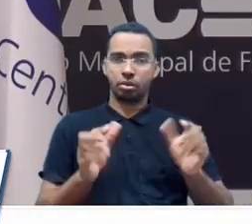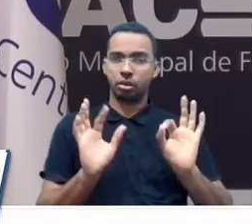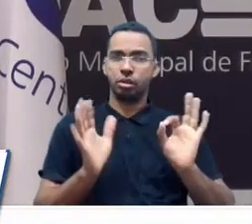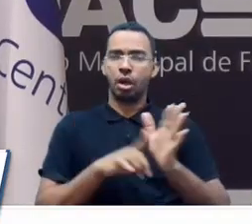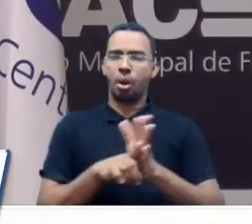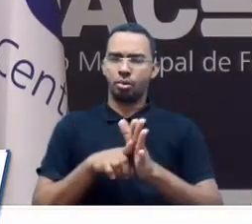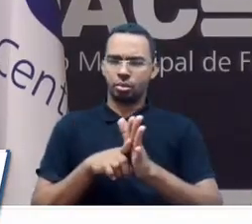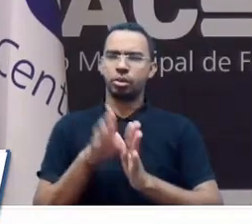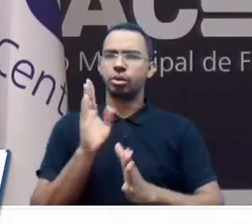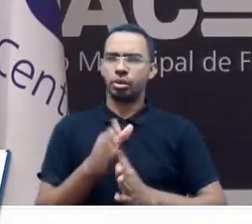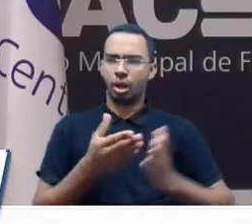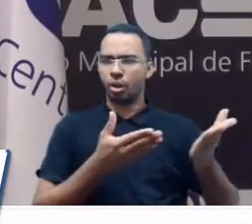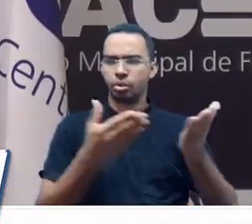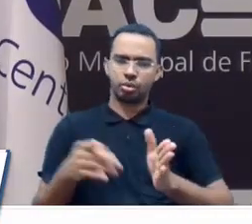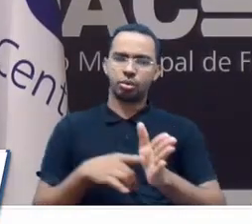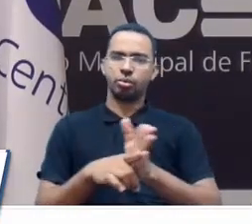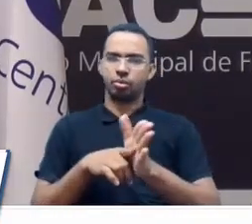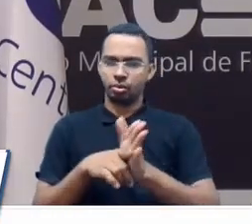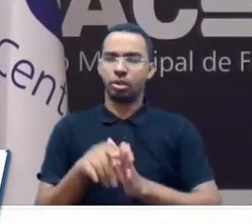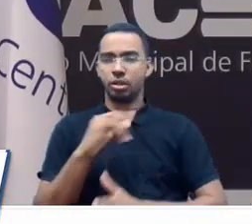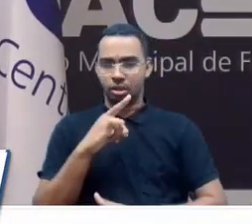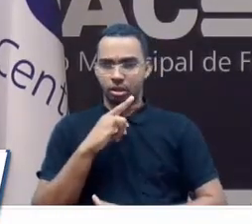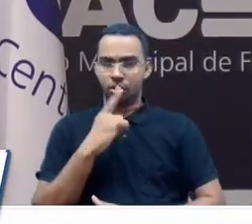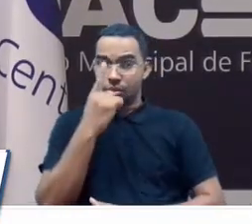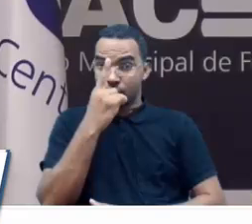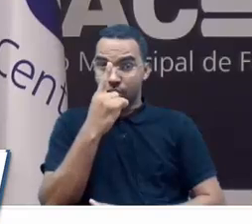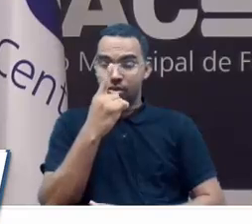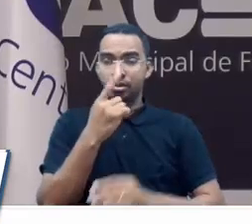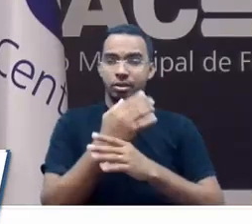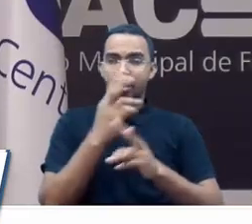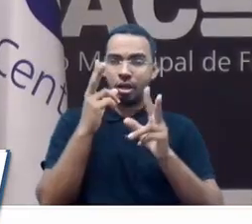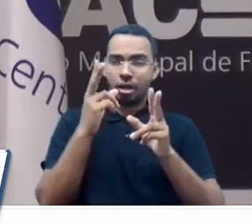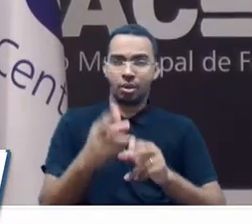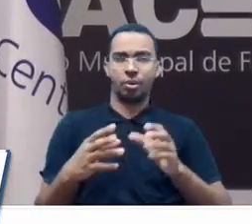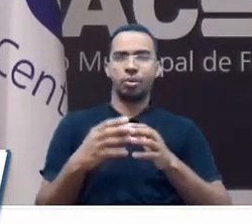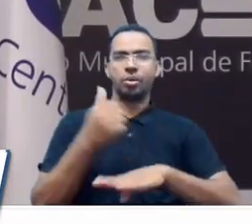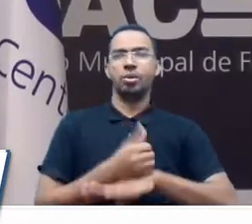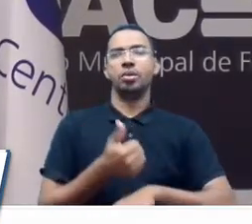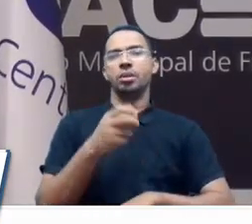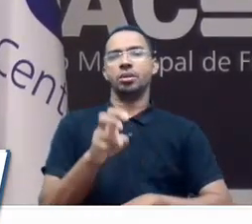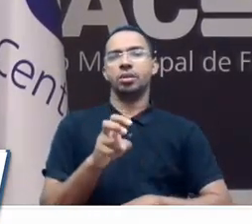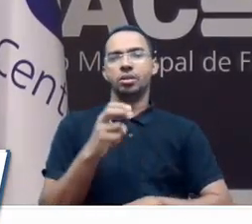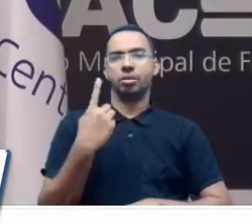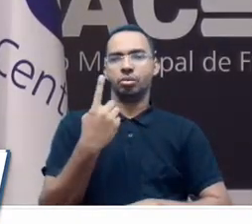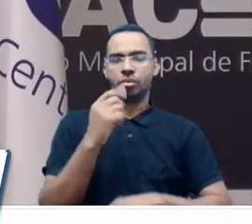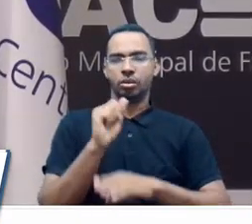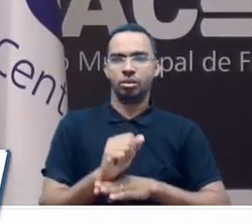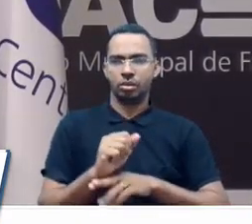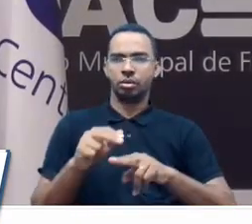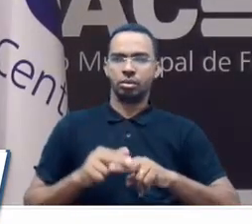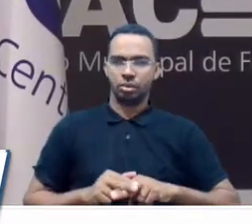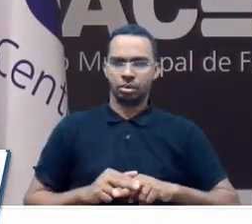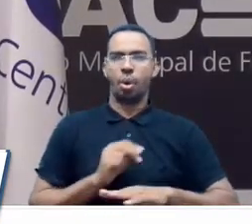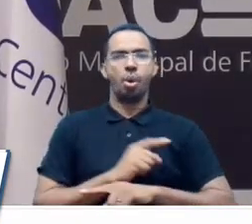convido vocês a pesquisarem se existe uma cidade do tamanho de Franca com 15 vereadores e um assessor. Então, não dá